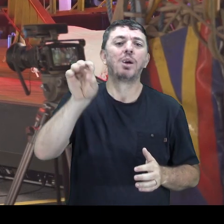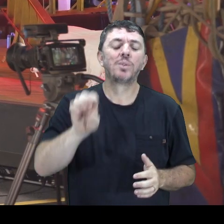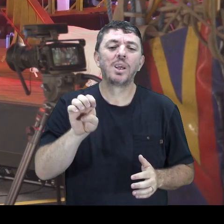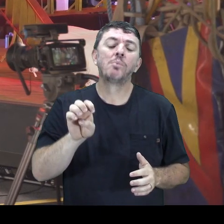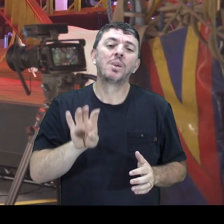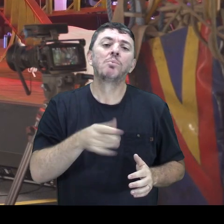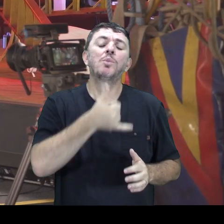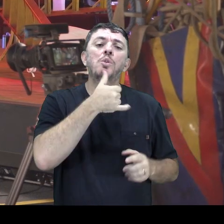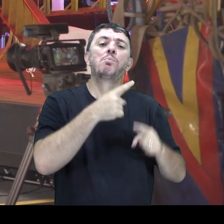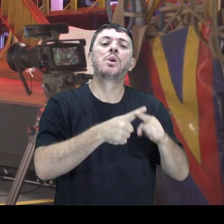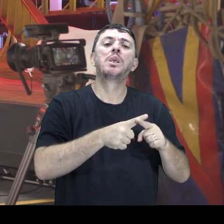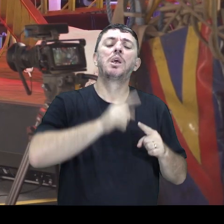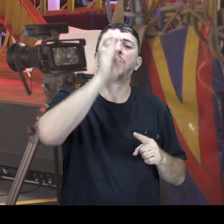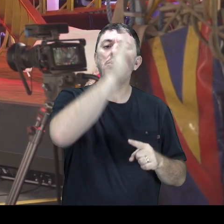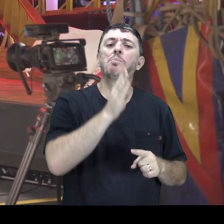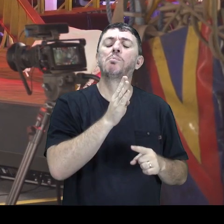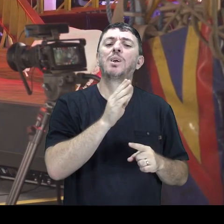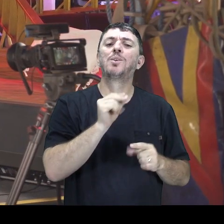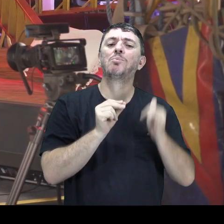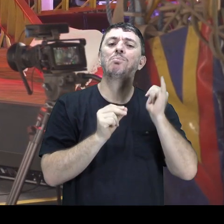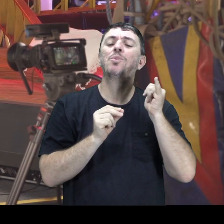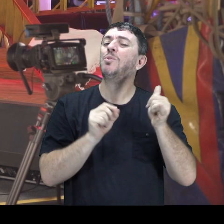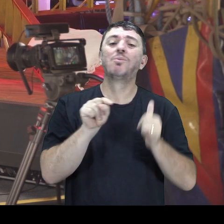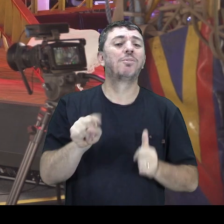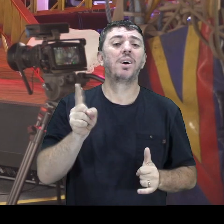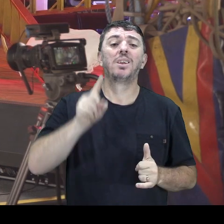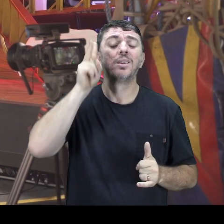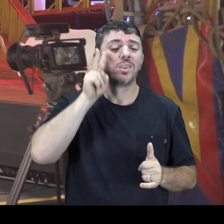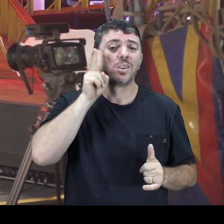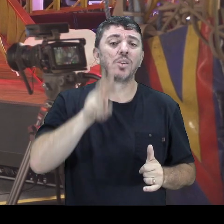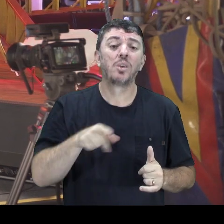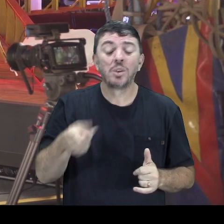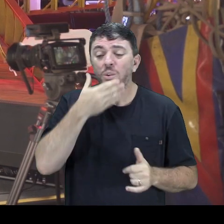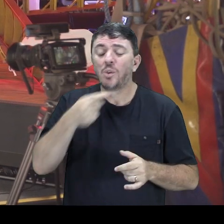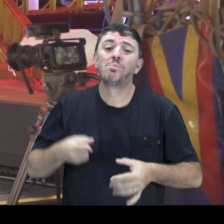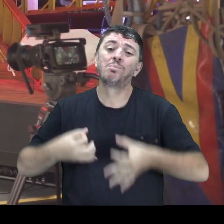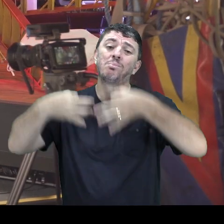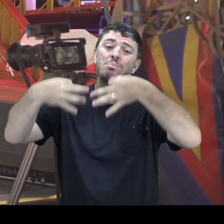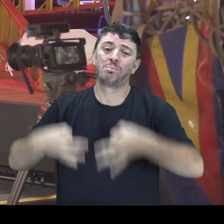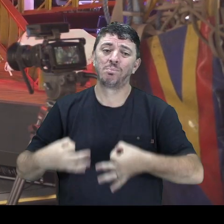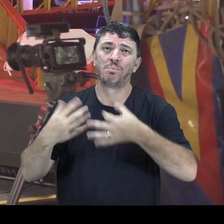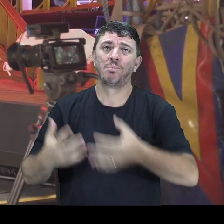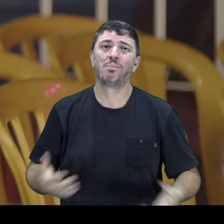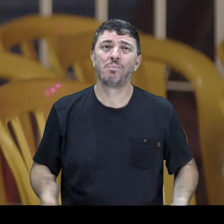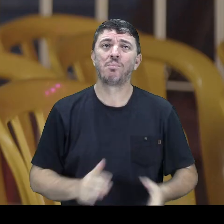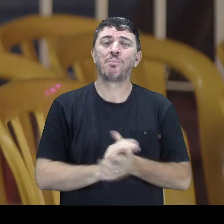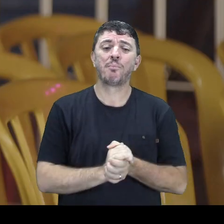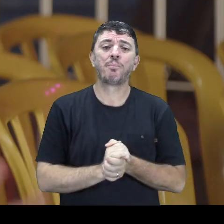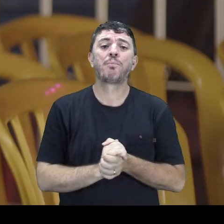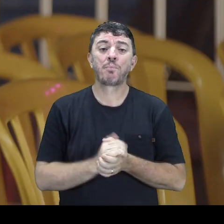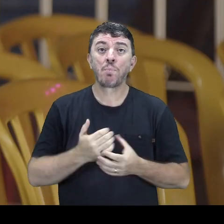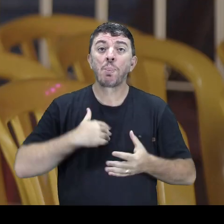constrói na vida dele a memória digna do que ele fez. Eu acrescento do que o Raul está falando,